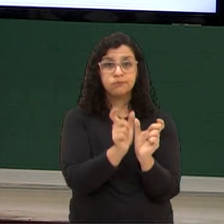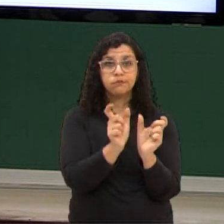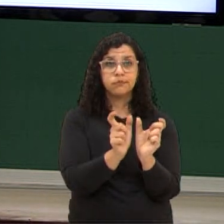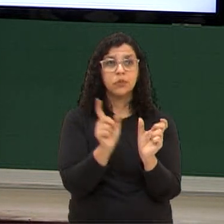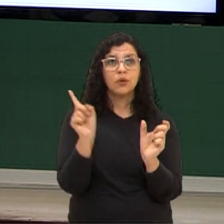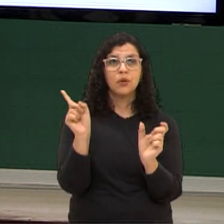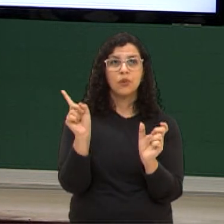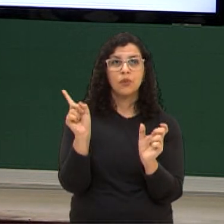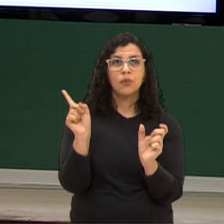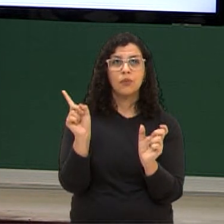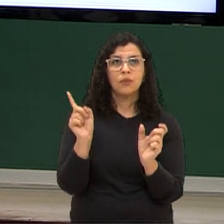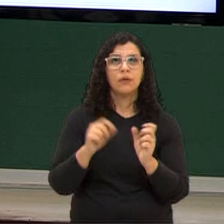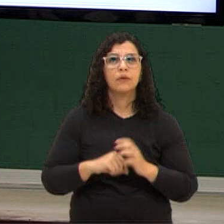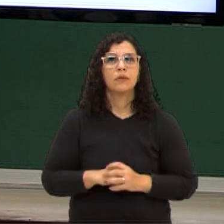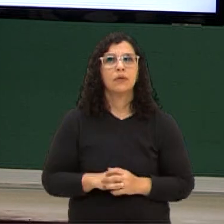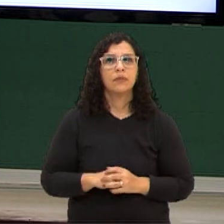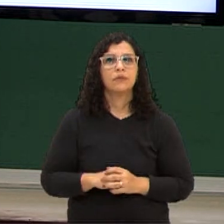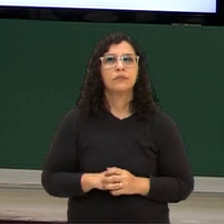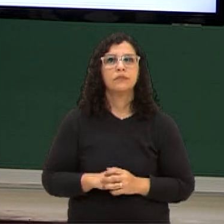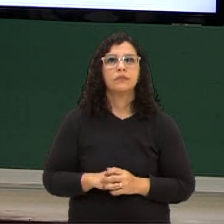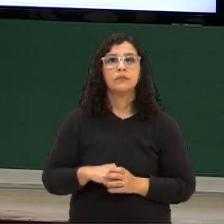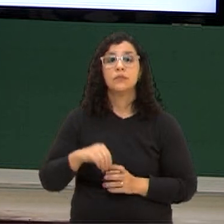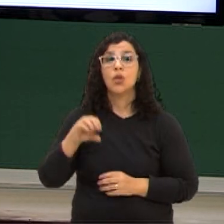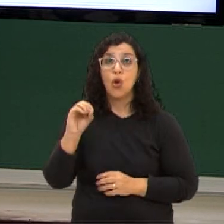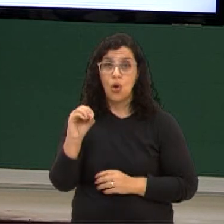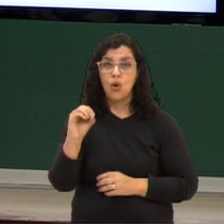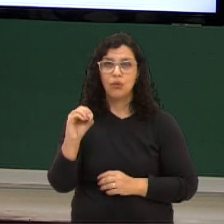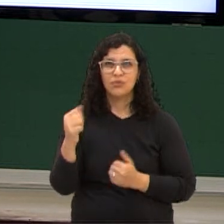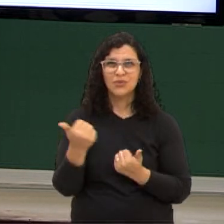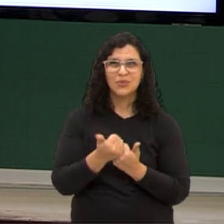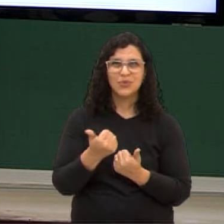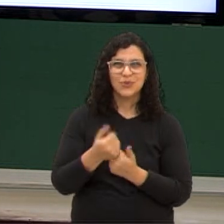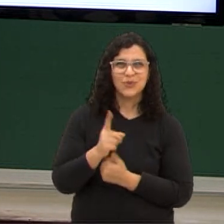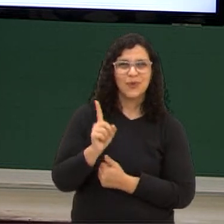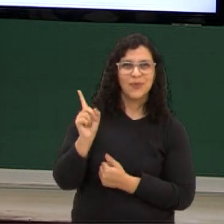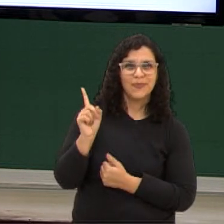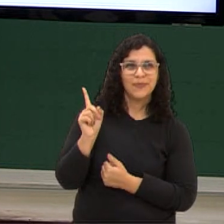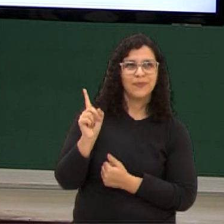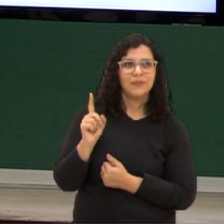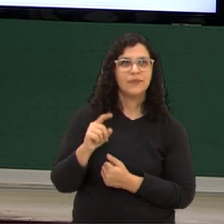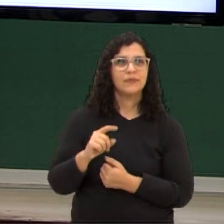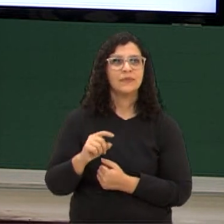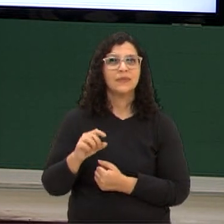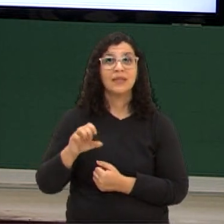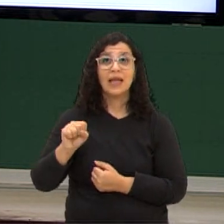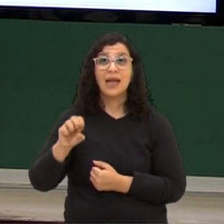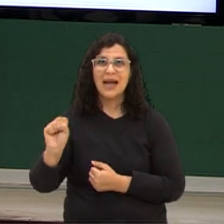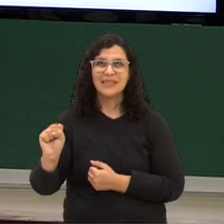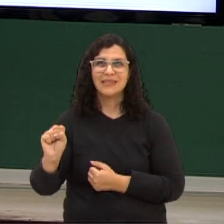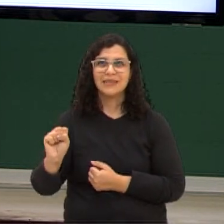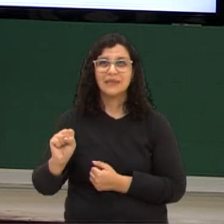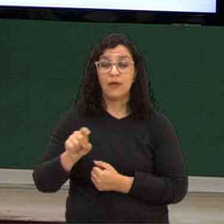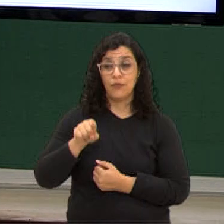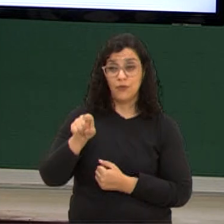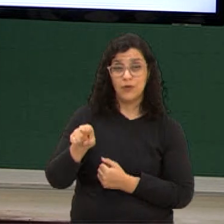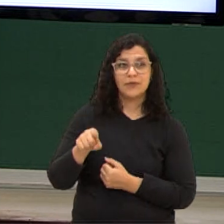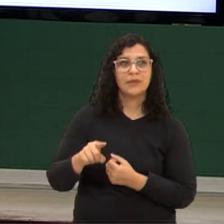o meu radical. Então, como que eu vou conjugar? Eu dejo. Eu deixo. Tu